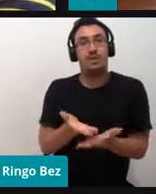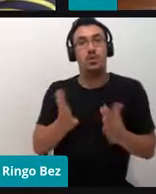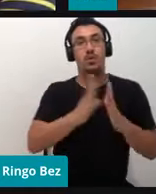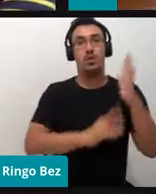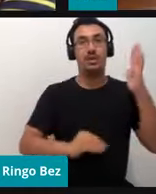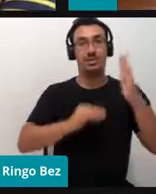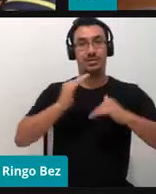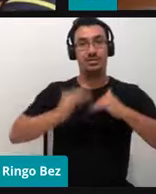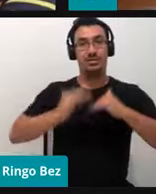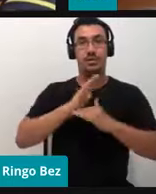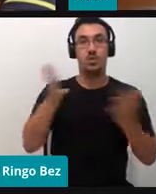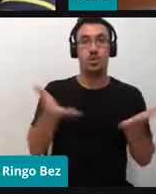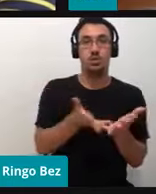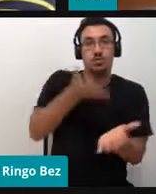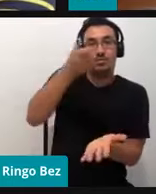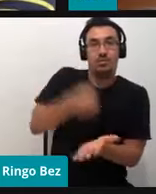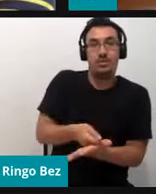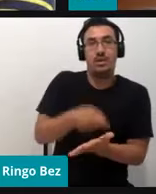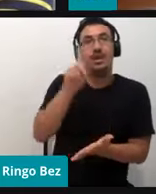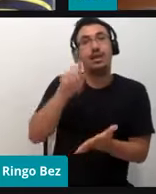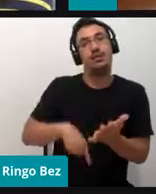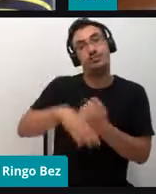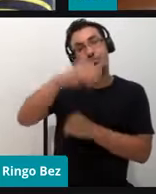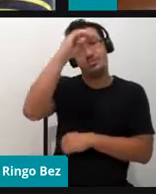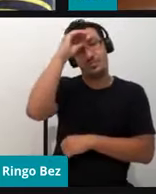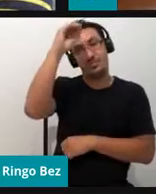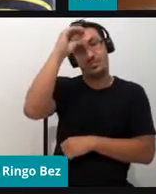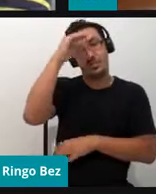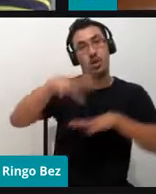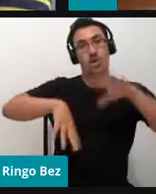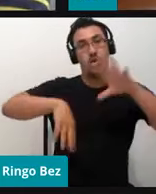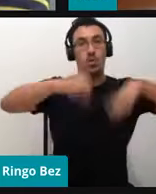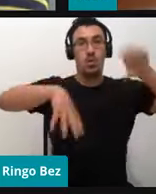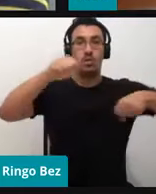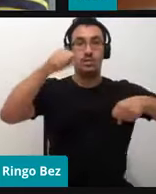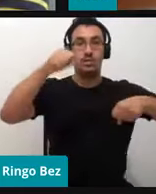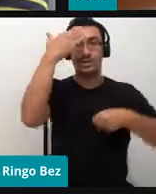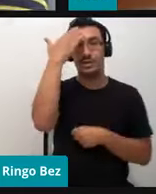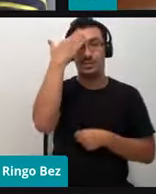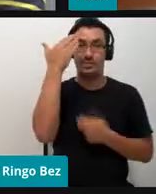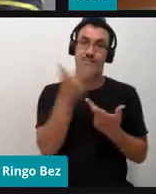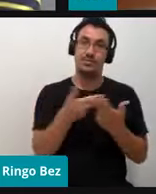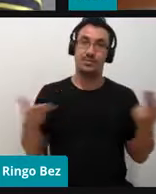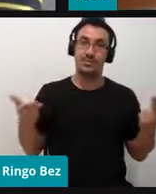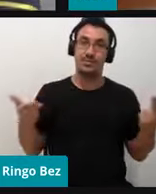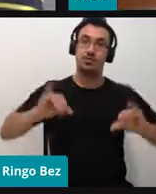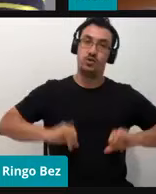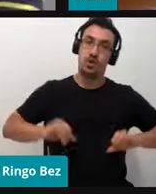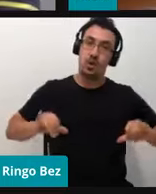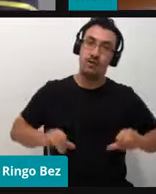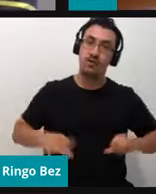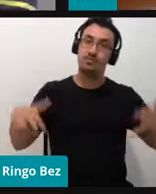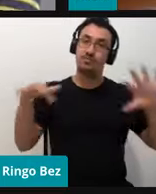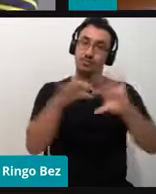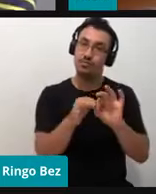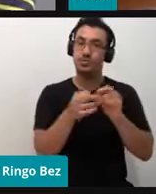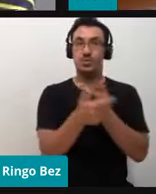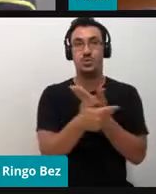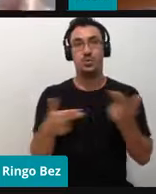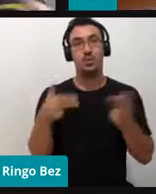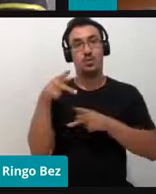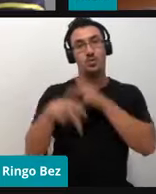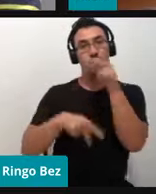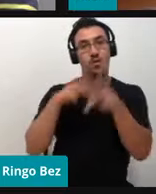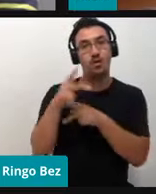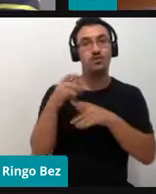está posto, ele é genuinamente predatório, né? Então a gente sofre, toda a população sofre,